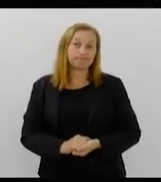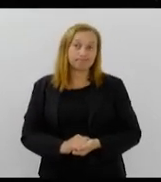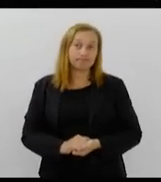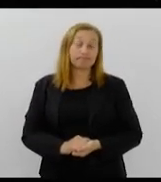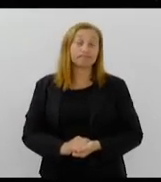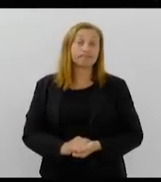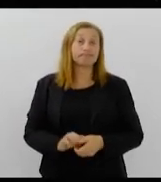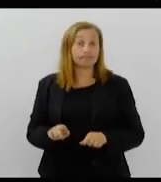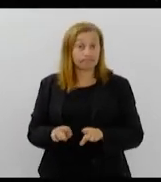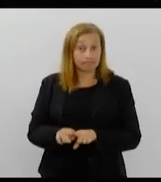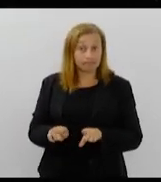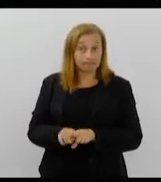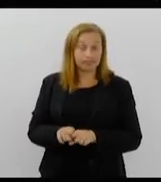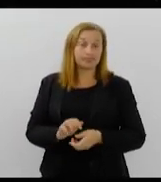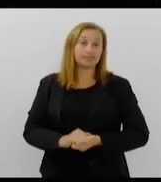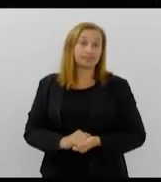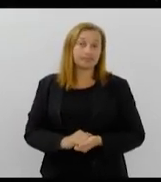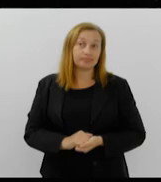E,